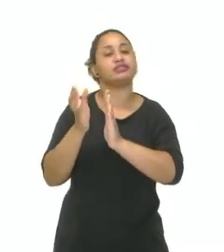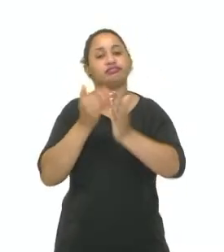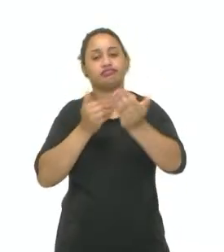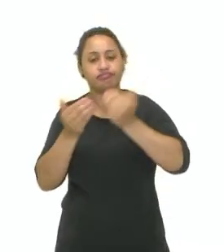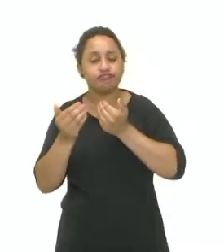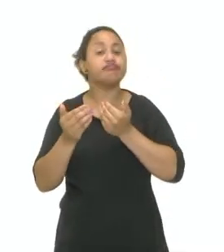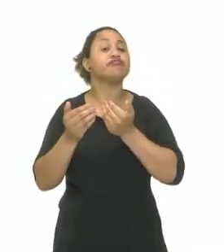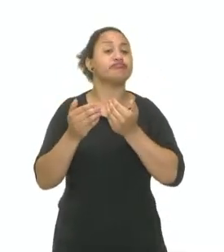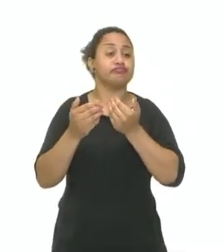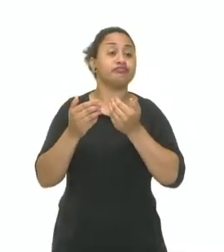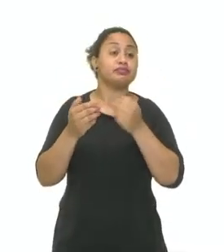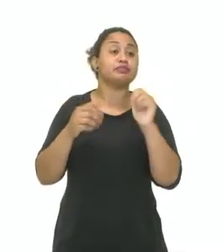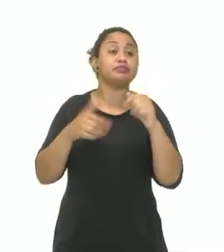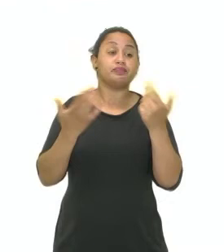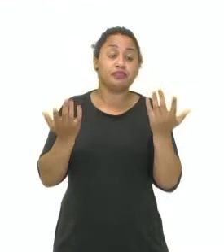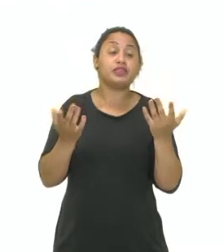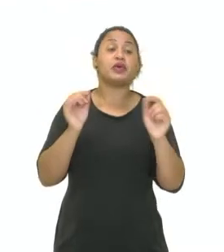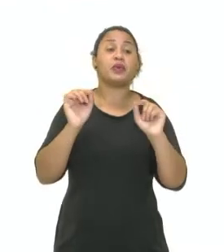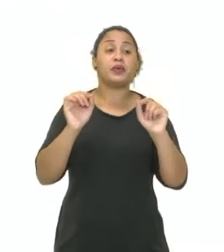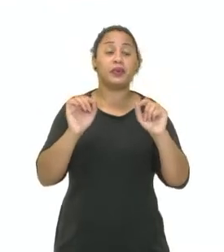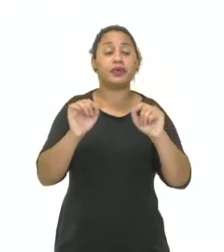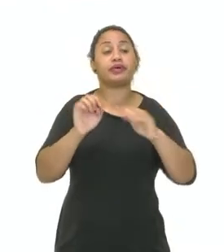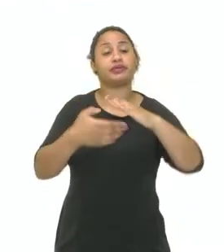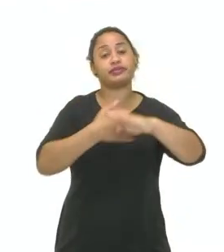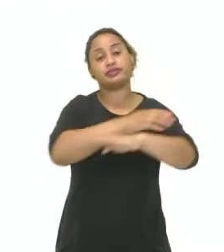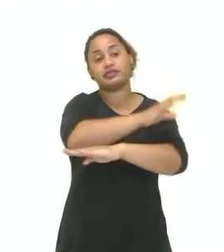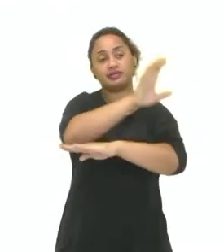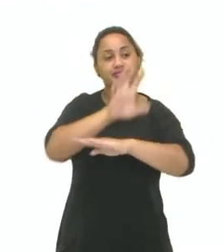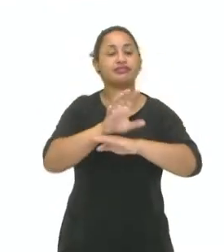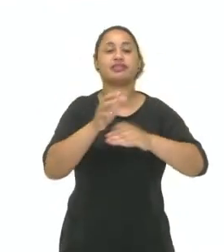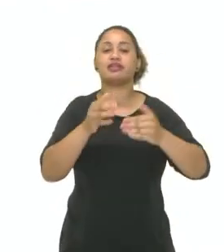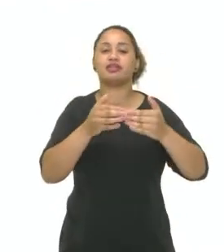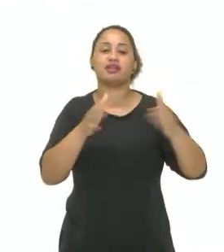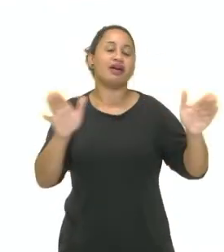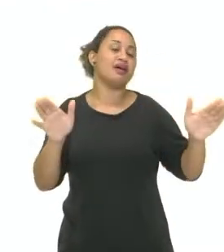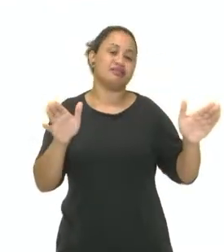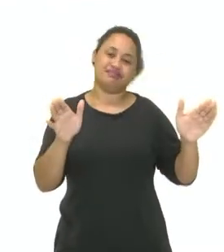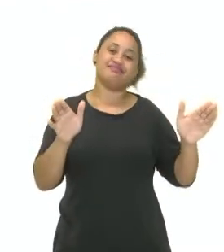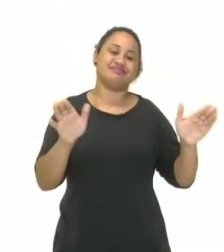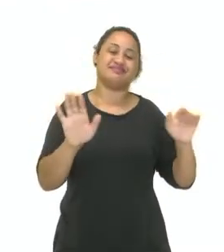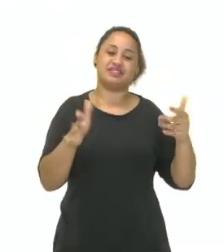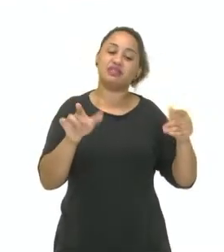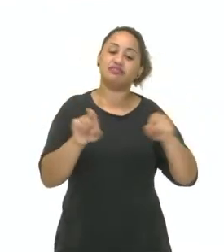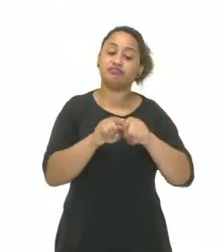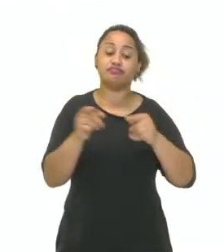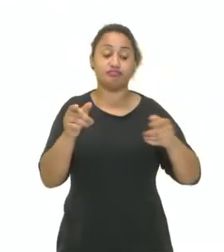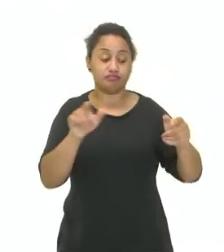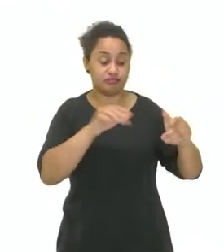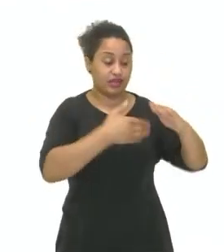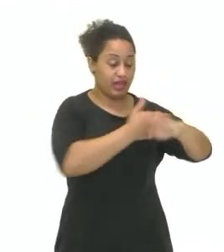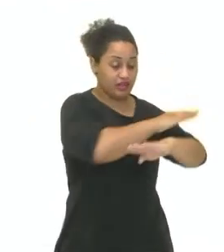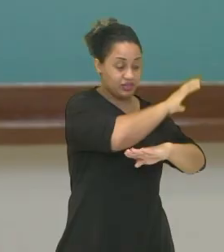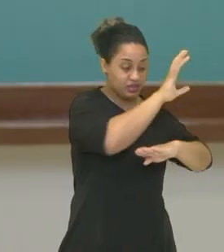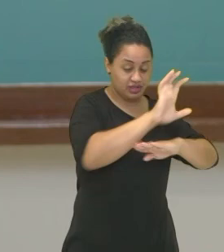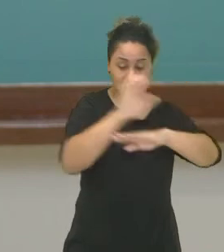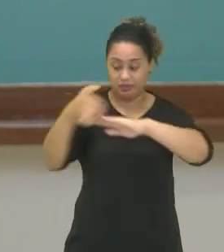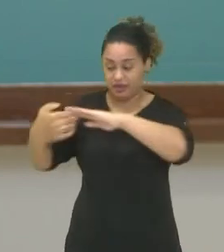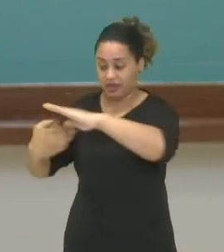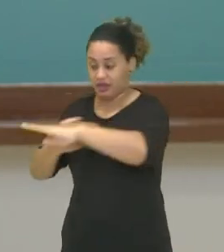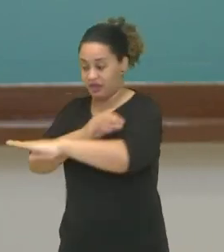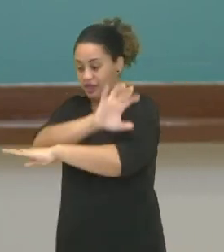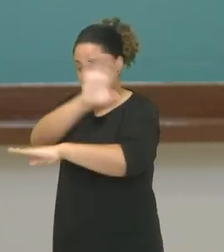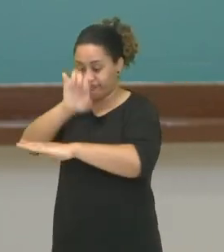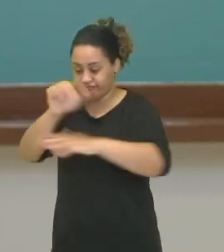né? E uma vez que os ecossistemas sempre são abertos, tá? Então eles também interagem entre si, podendo